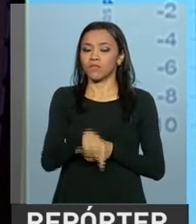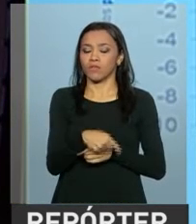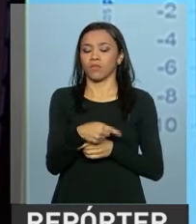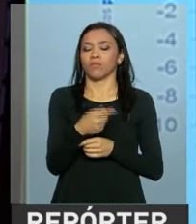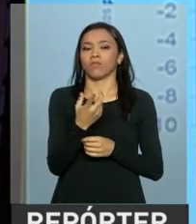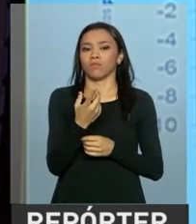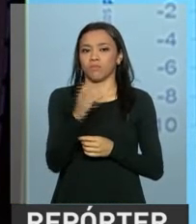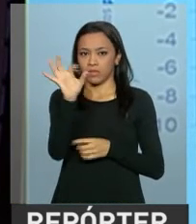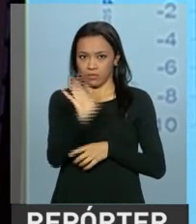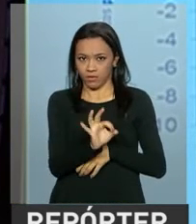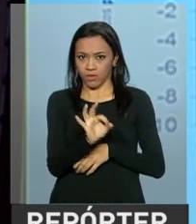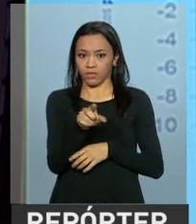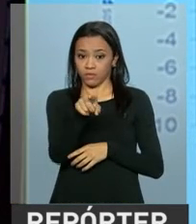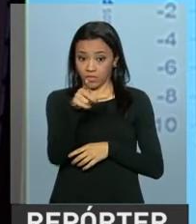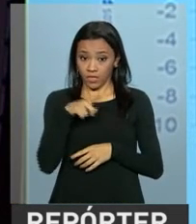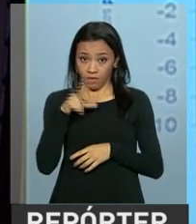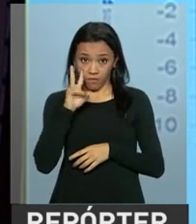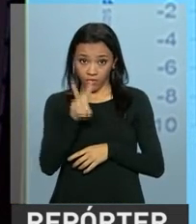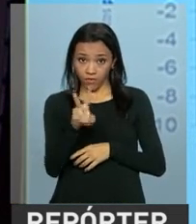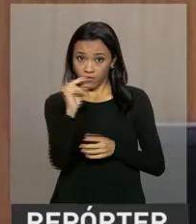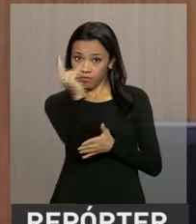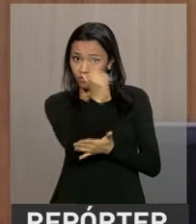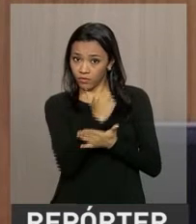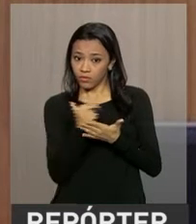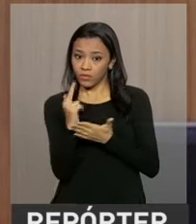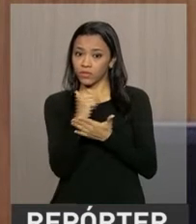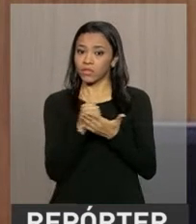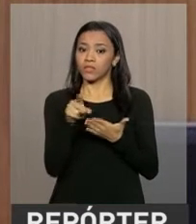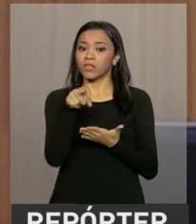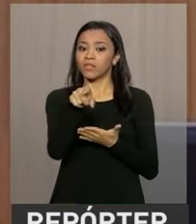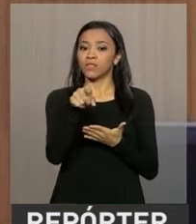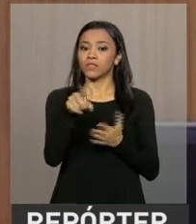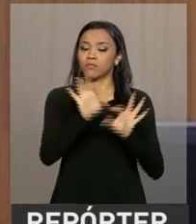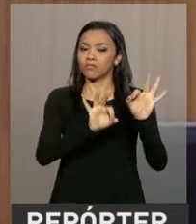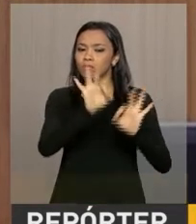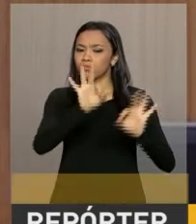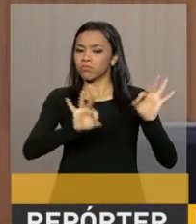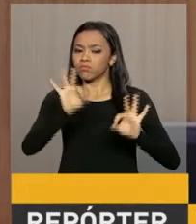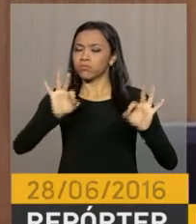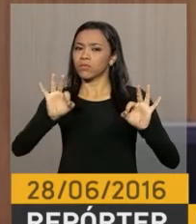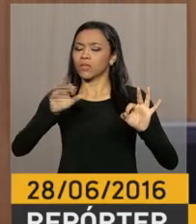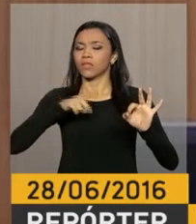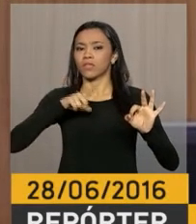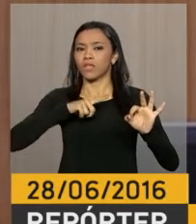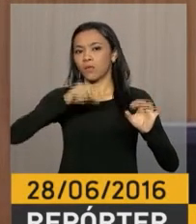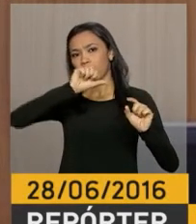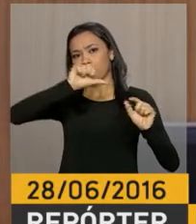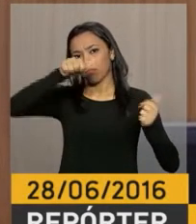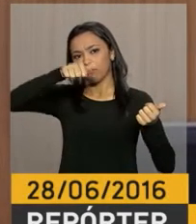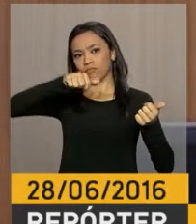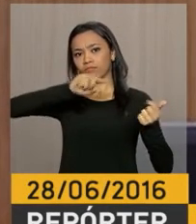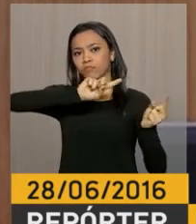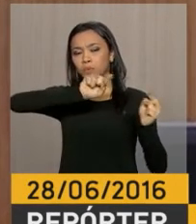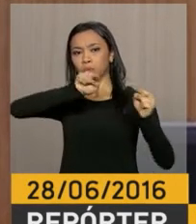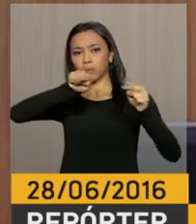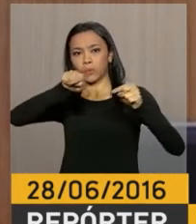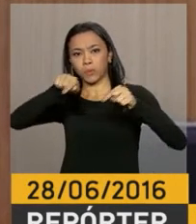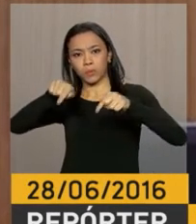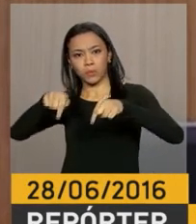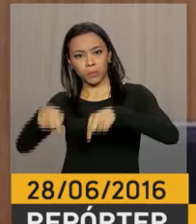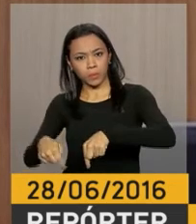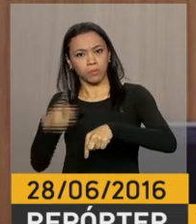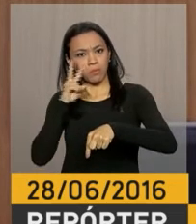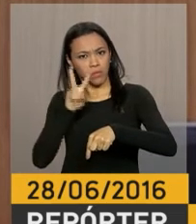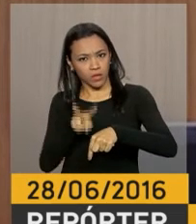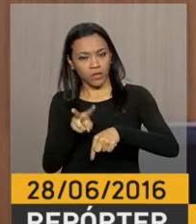tem um quadro de absorção interna projetada caindo um pouco menos do que aquela que se observou no